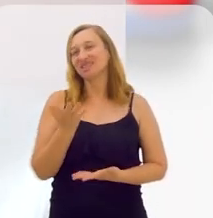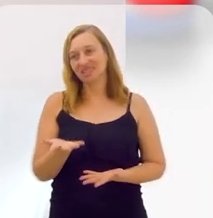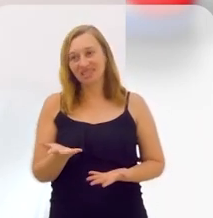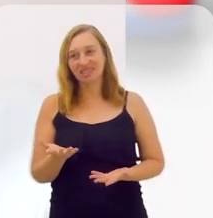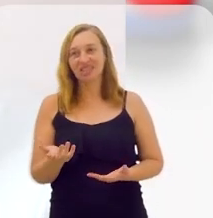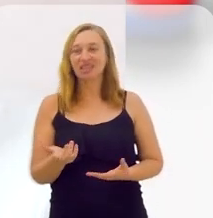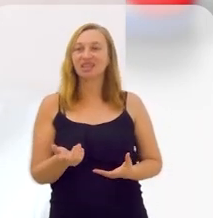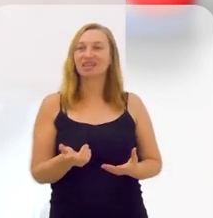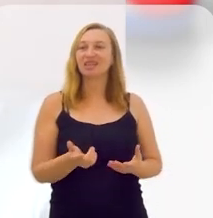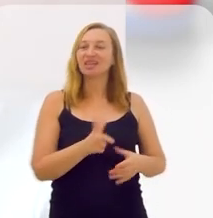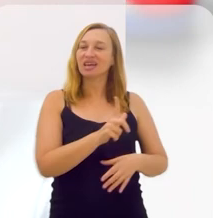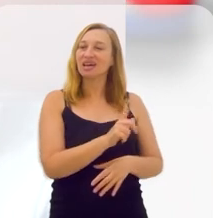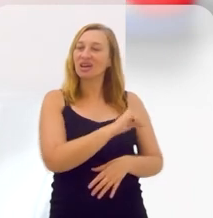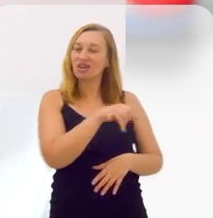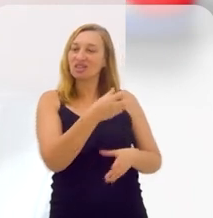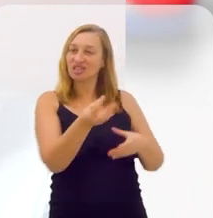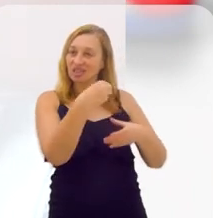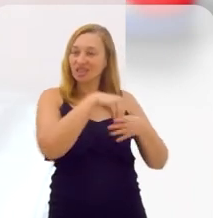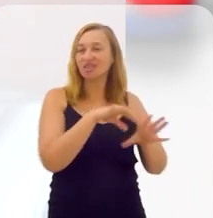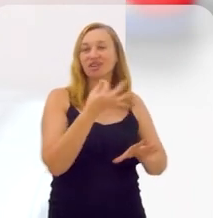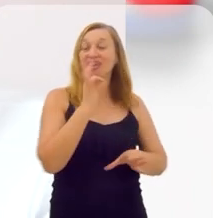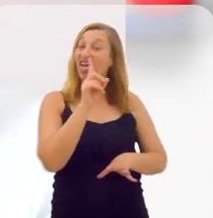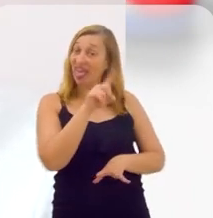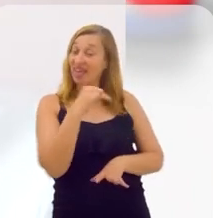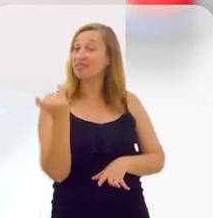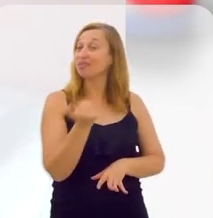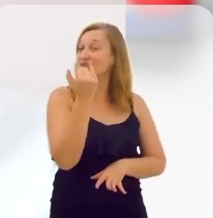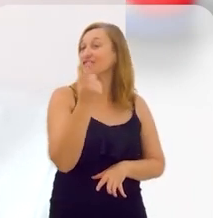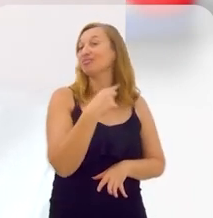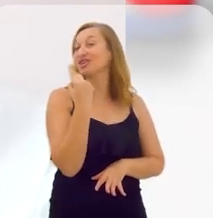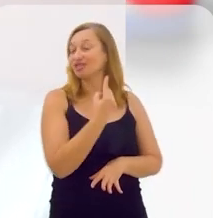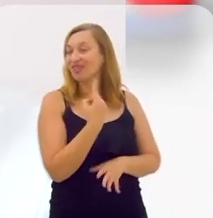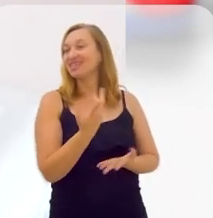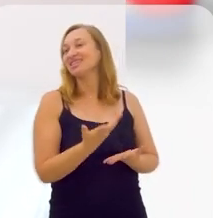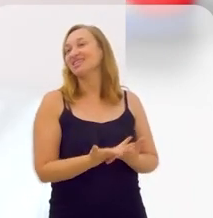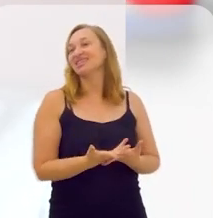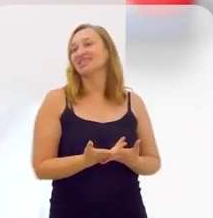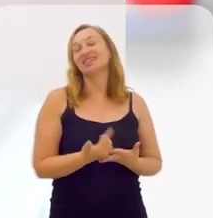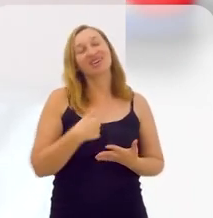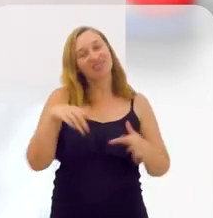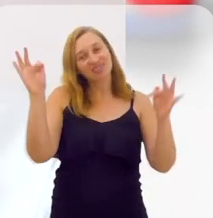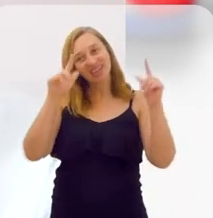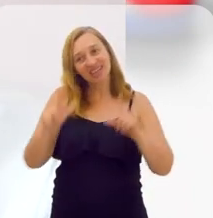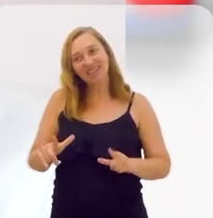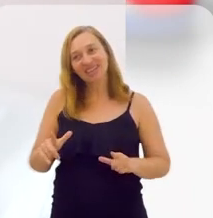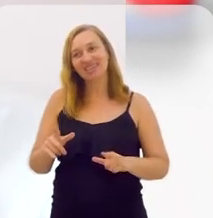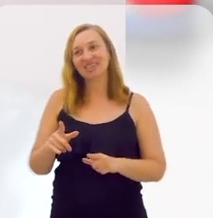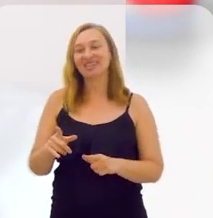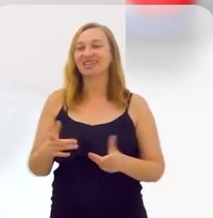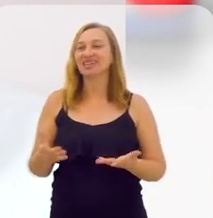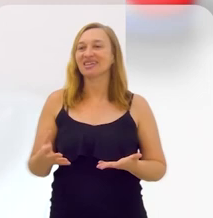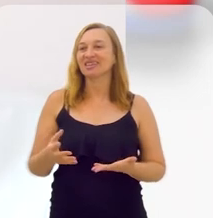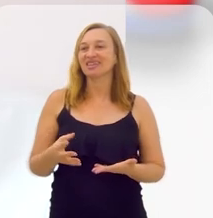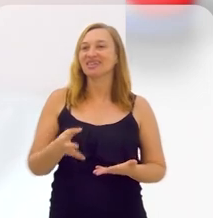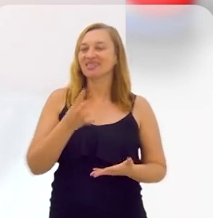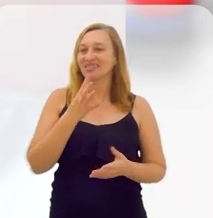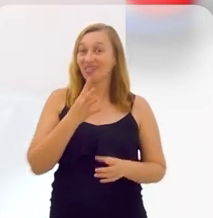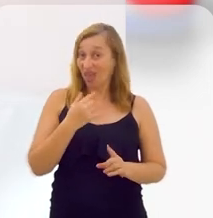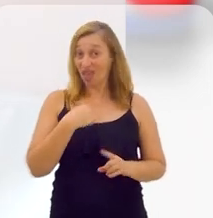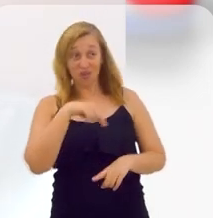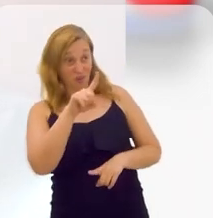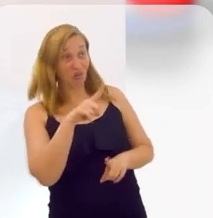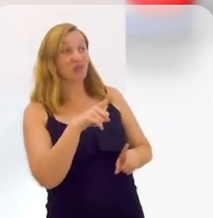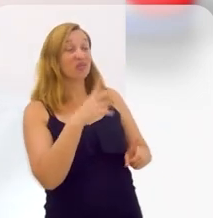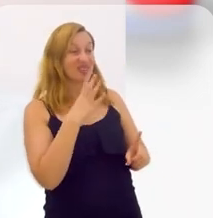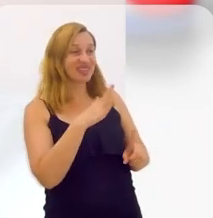nossa collab que está aqui dentro do café. É muito importante para a gente. E estou muito feliz, vou conhecer a